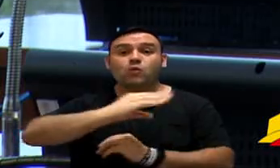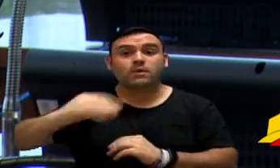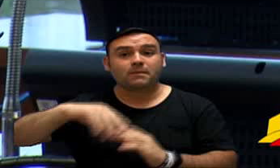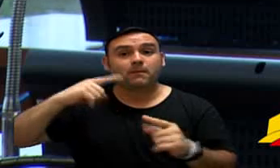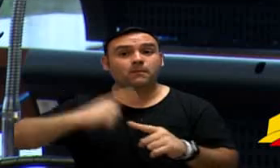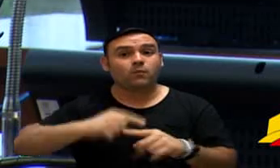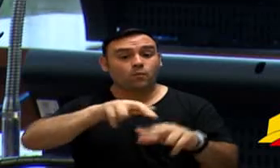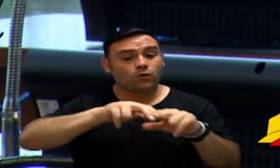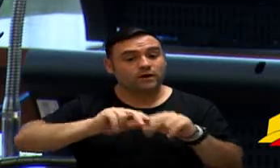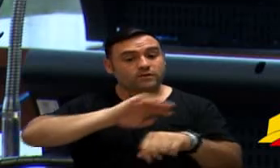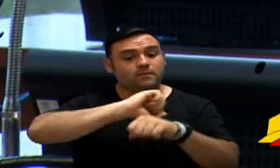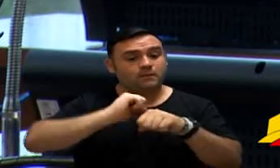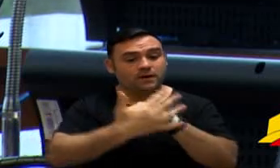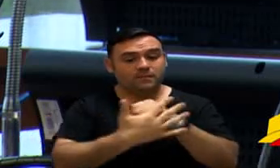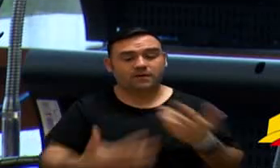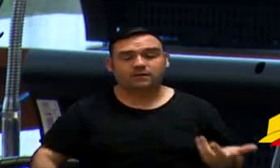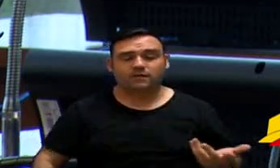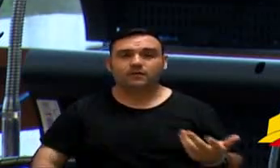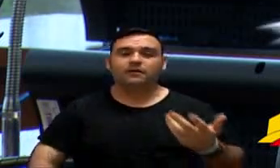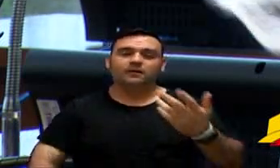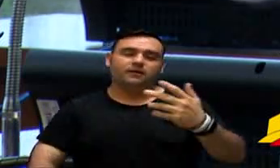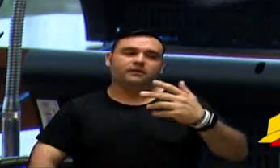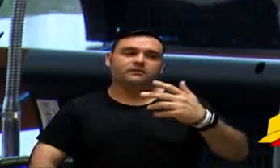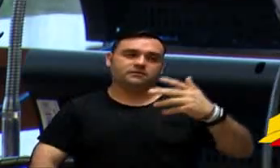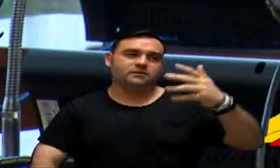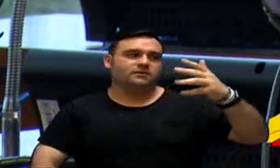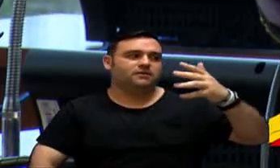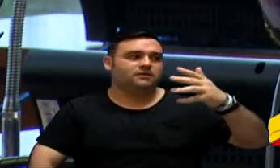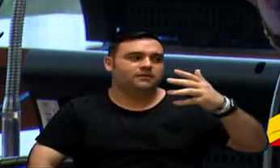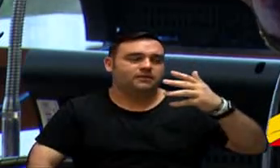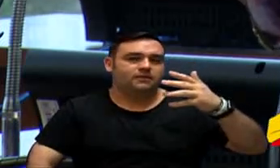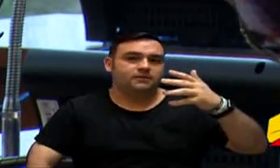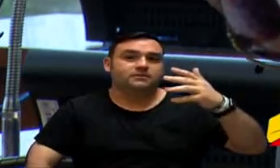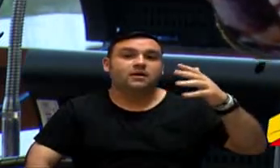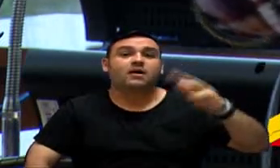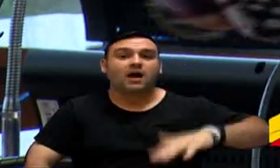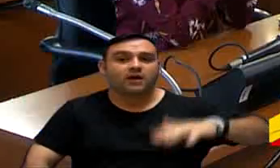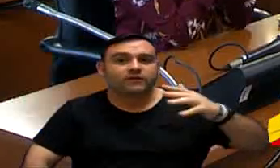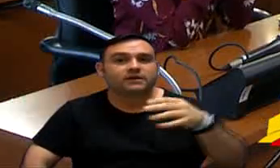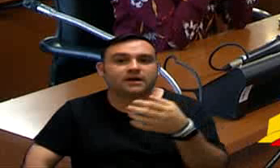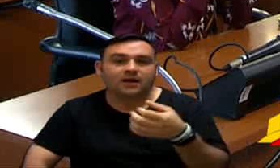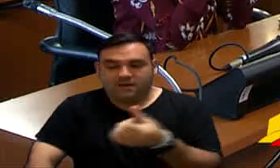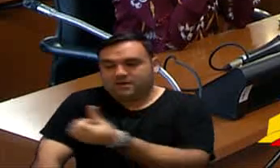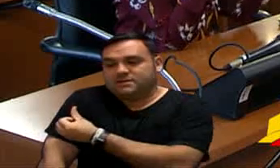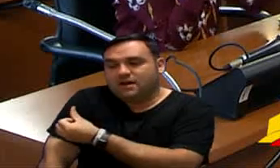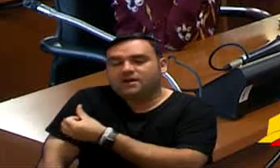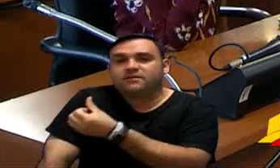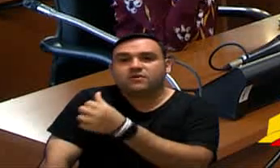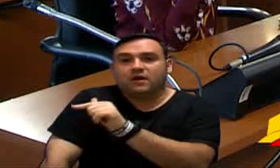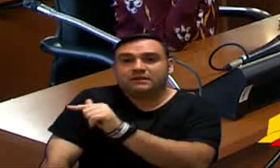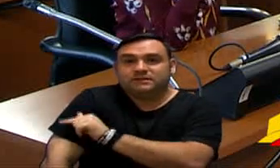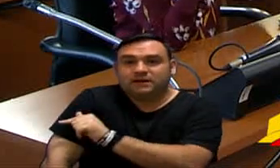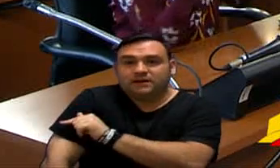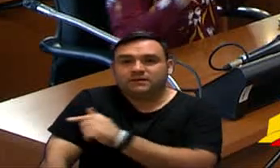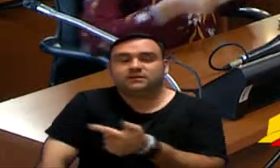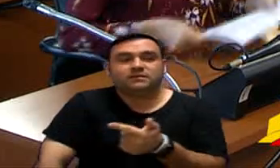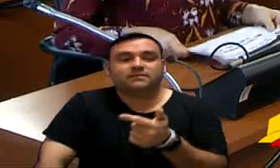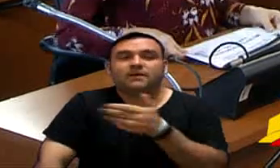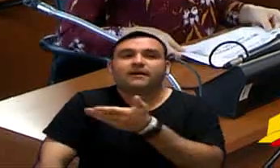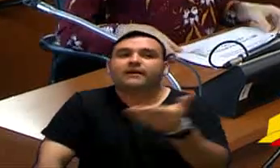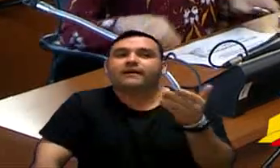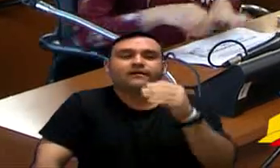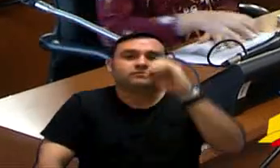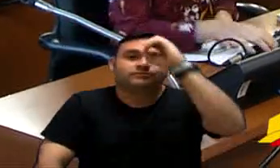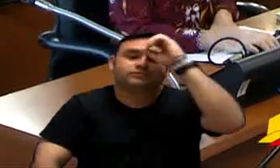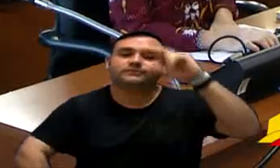na pandemia. Então, chegam para o sexto ano, sétimo ano, absolutamente